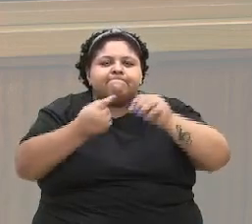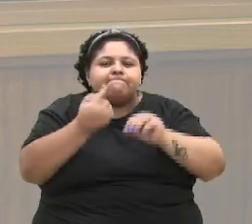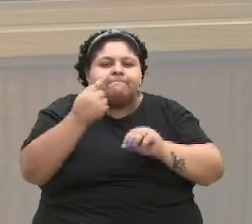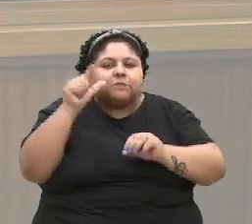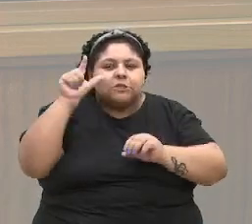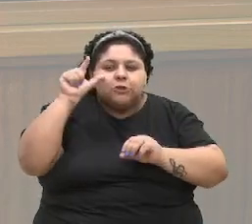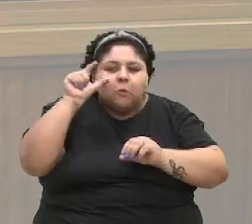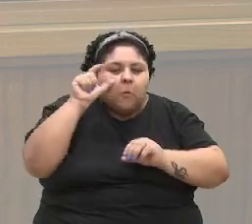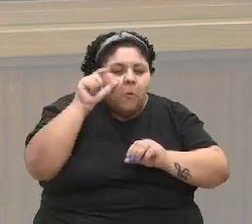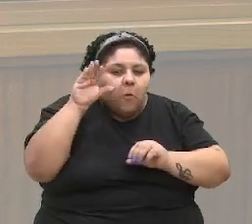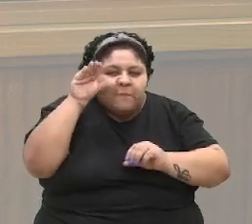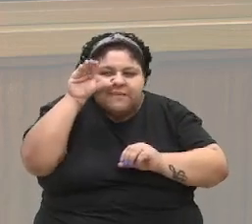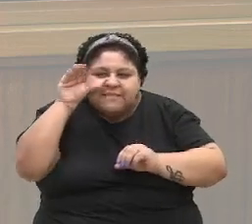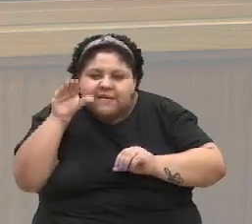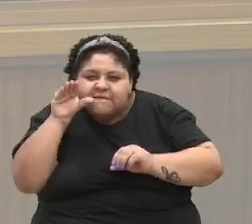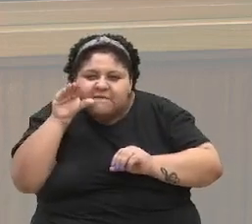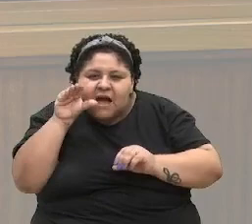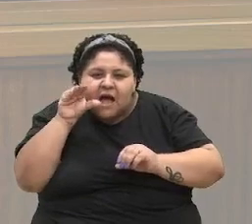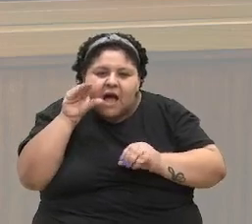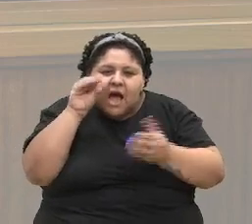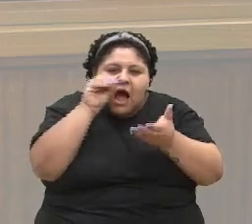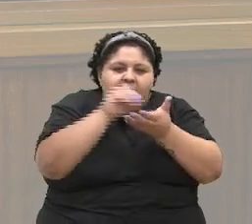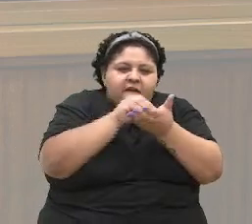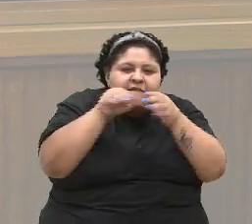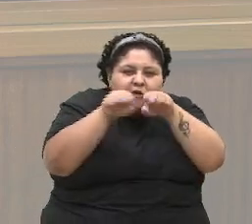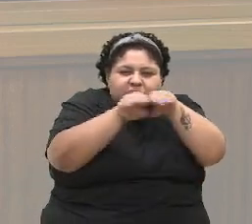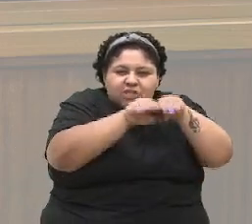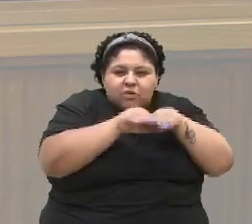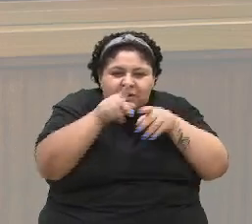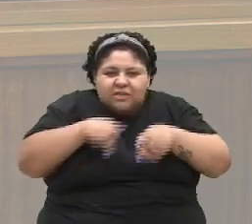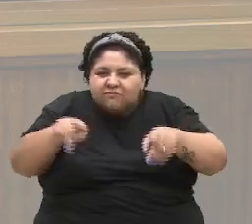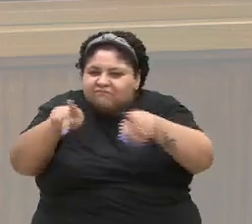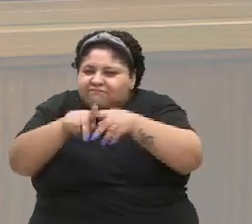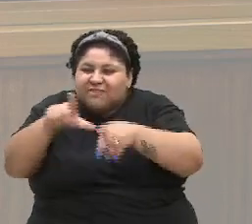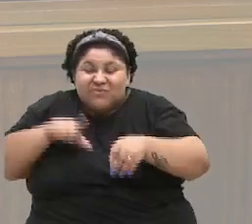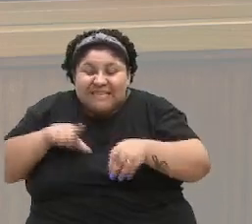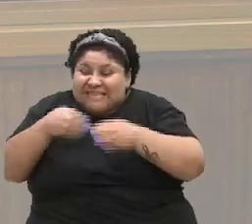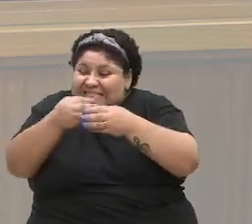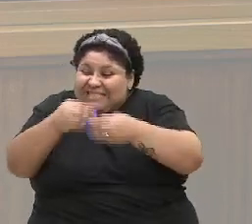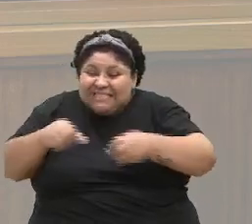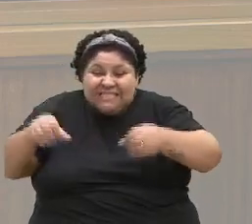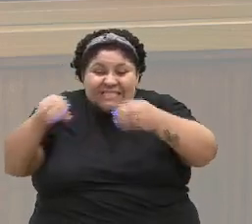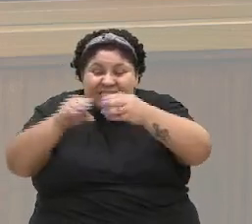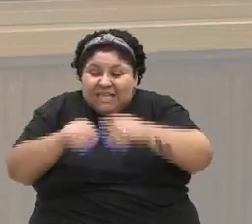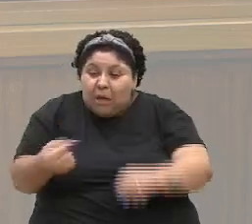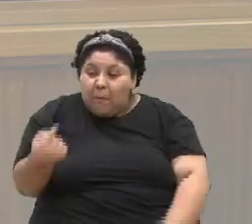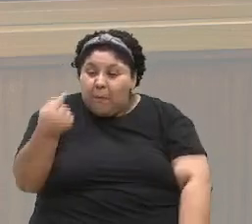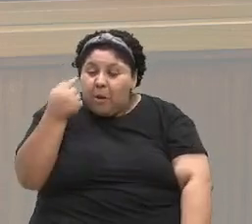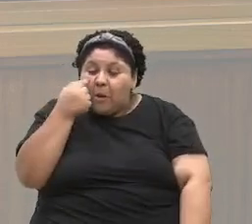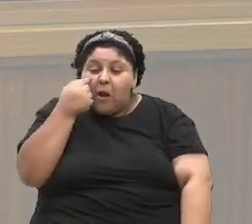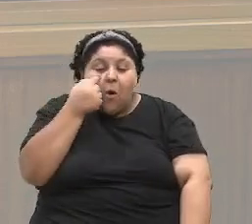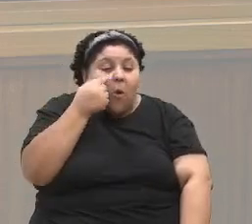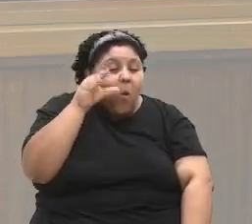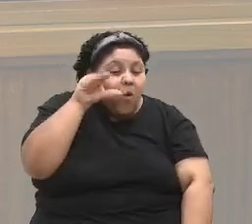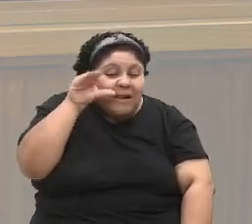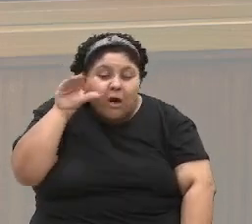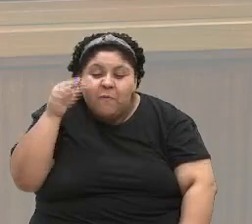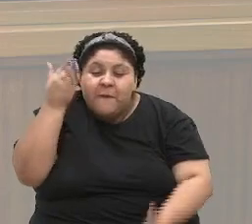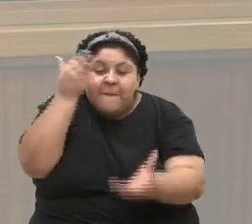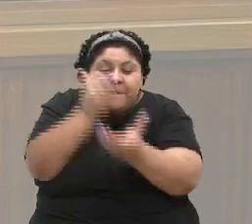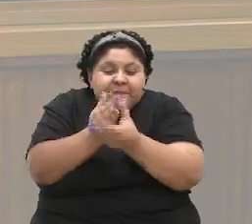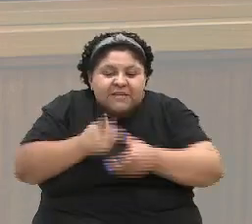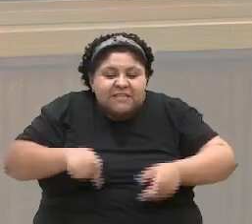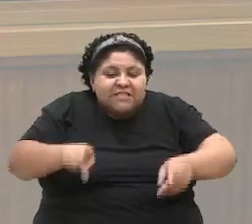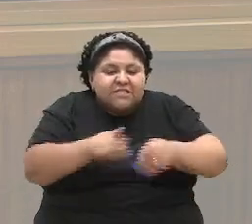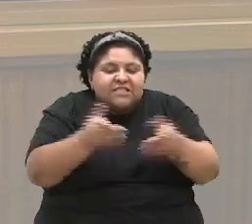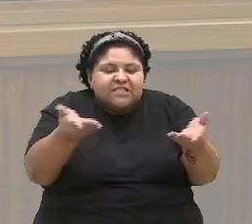do seu povo, que não está tendo a sensibilidade de olhar para metade de uma população que já